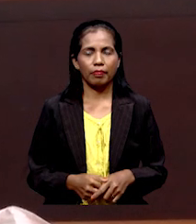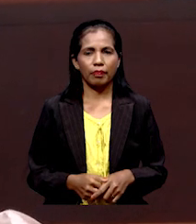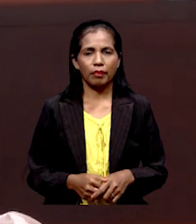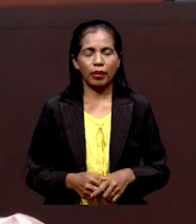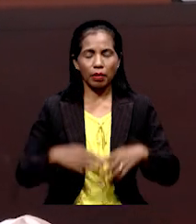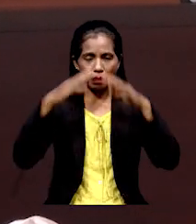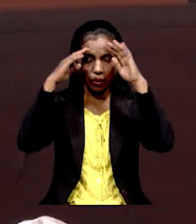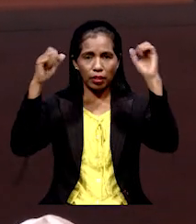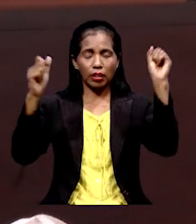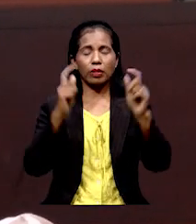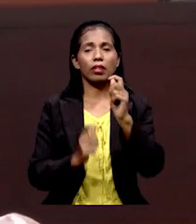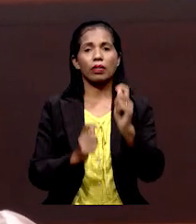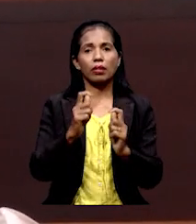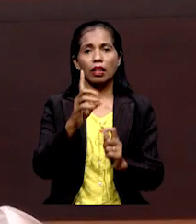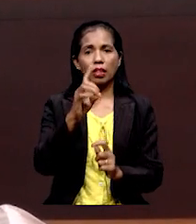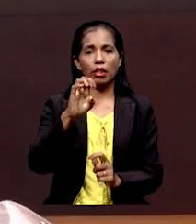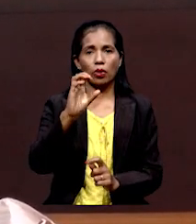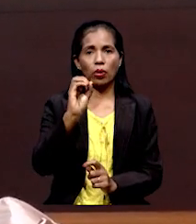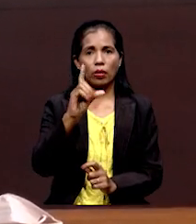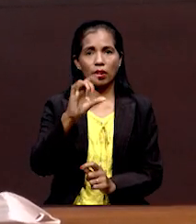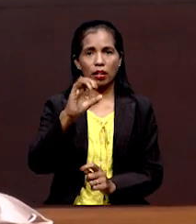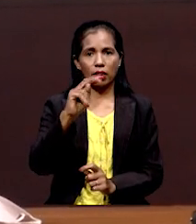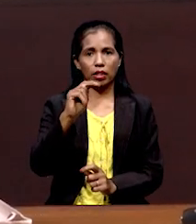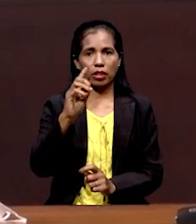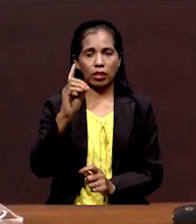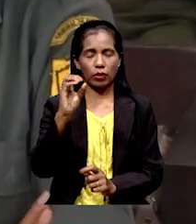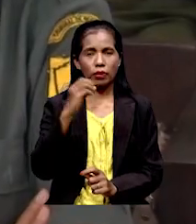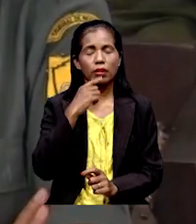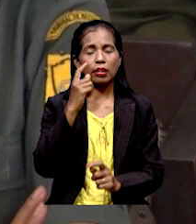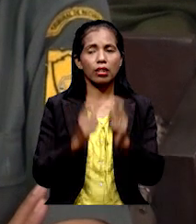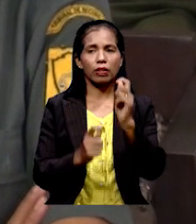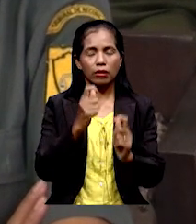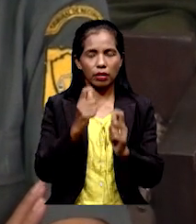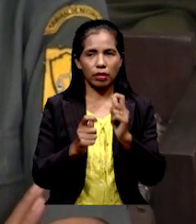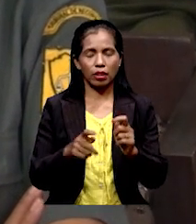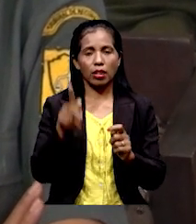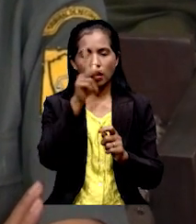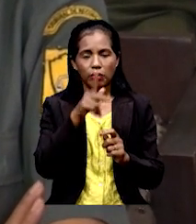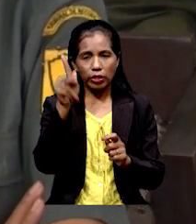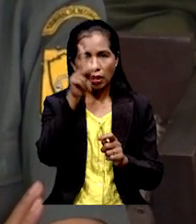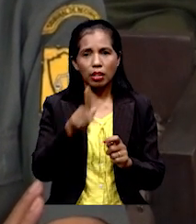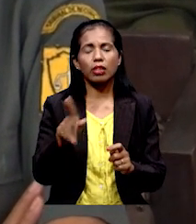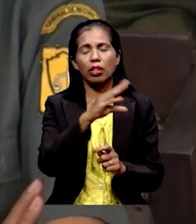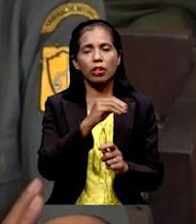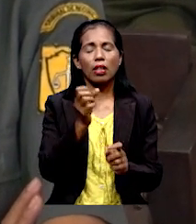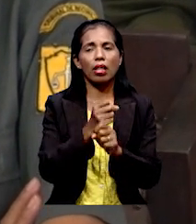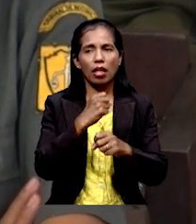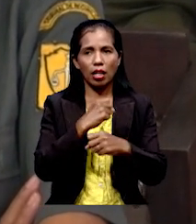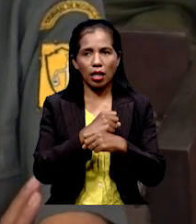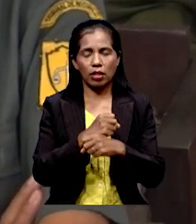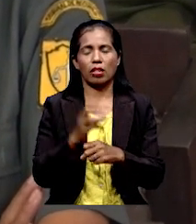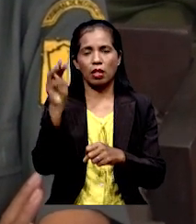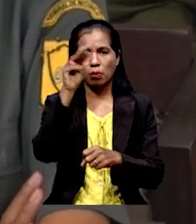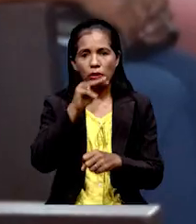Presidente Tribunal Recurso de Olino dos Santos Ateten, Tribunal Superior Administrativo Fiscal no Contas hala hela auditoria ba